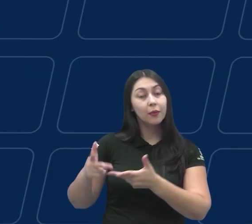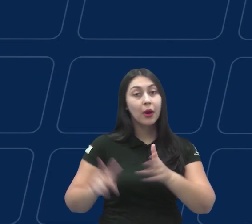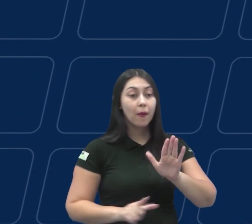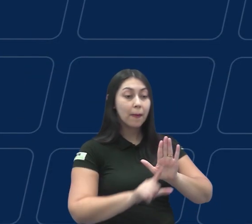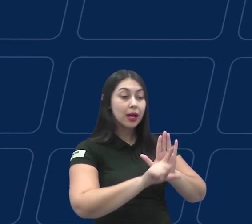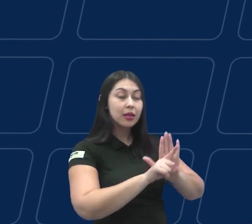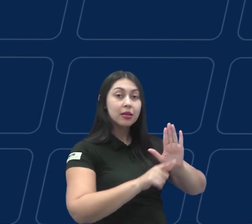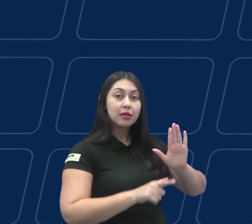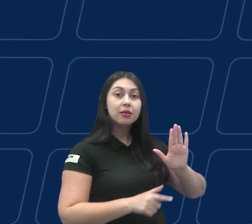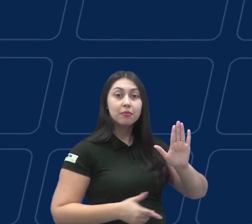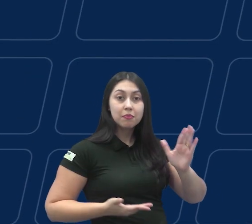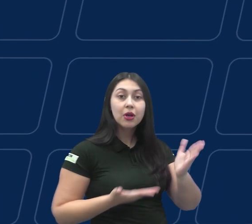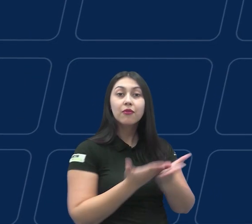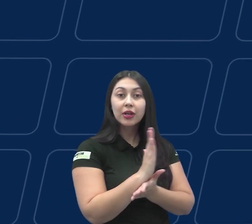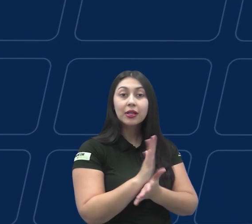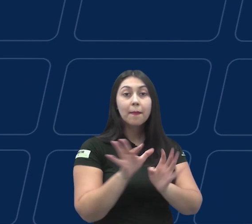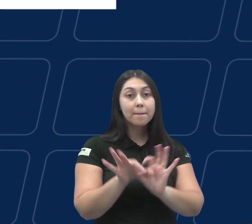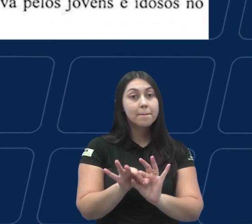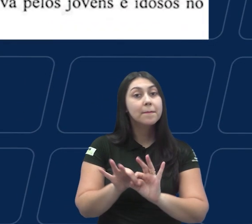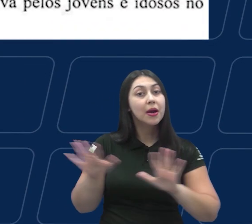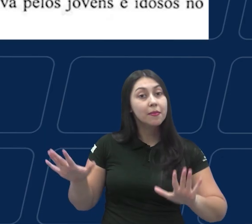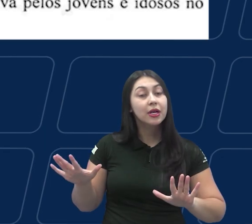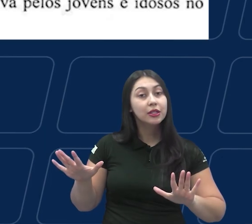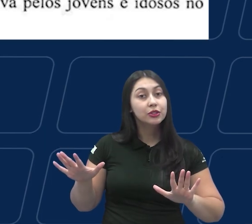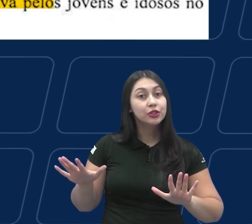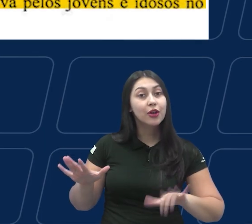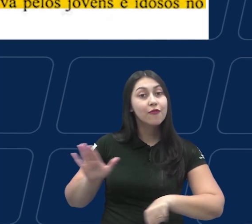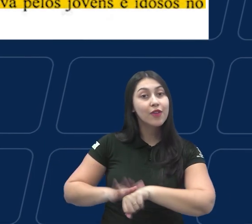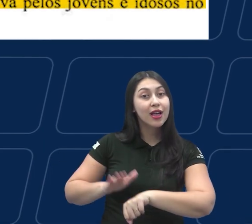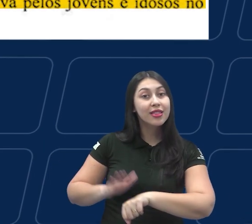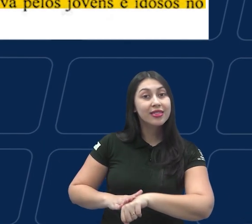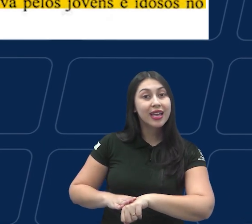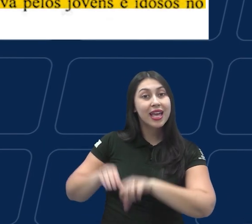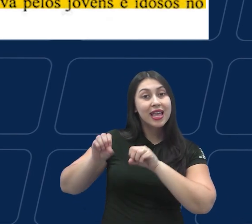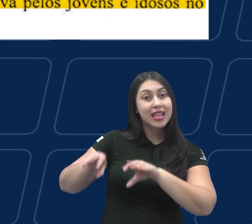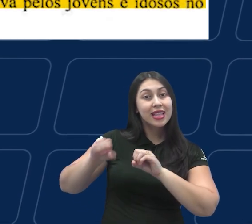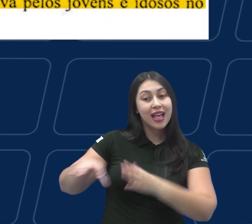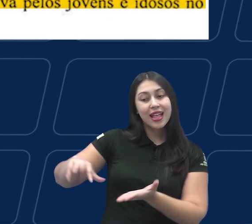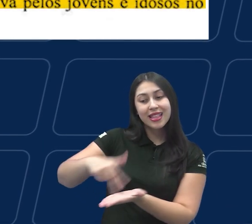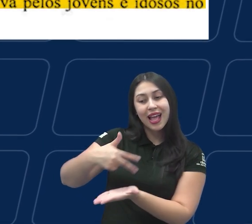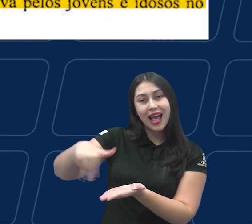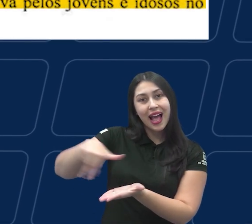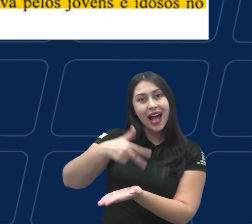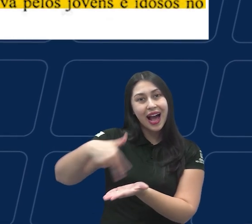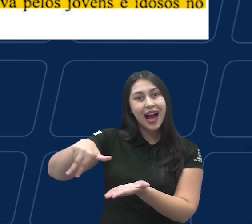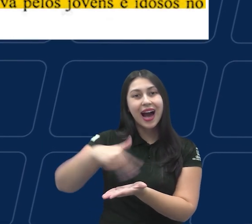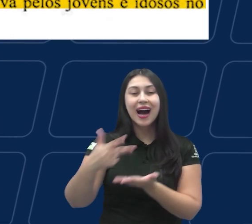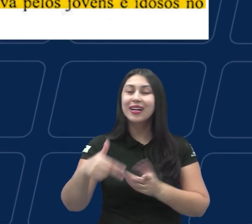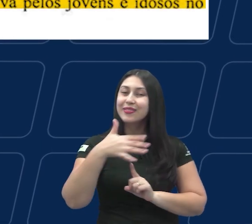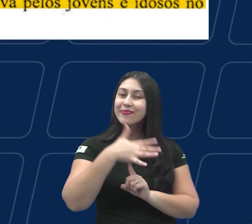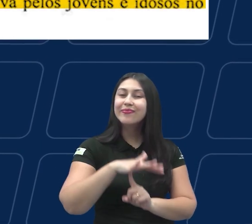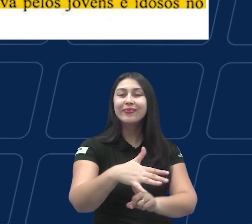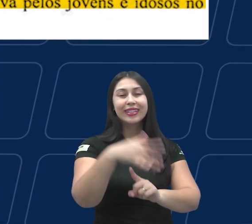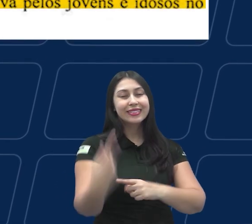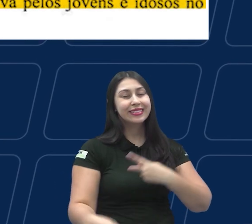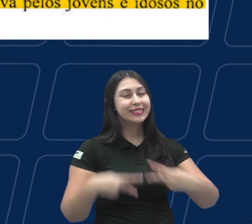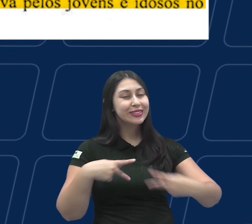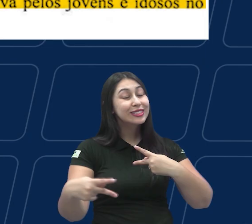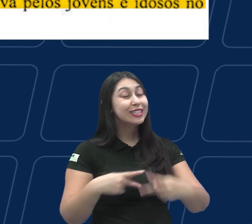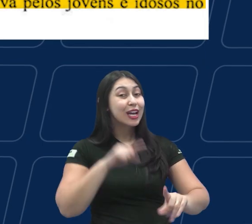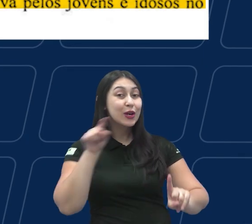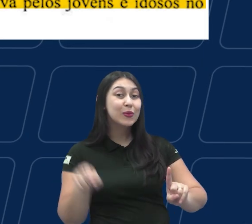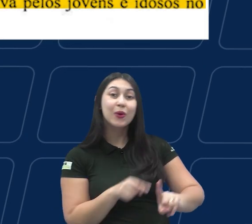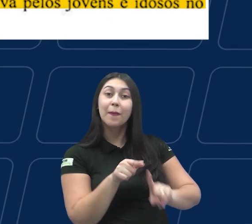lei municipal aprovada pelos vereadores autoriza a realização de aulas de danças rítmicas em praças e parques da